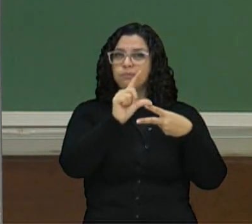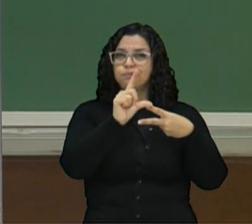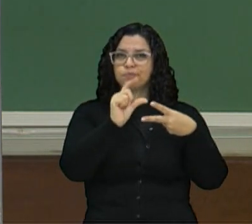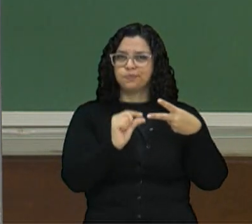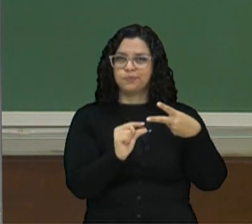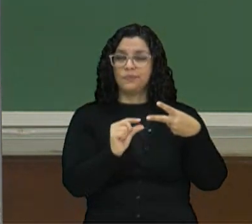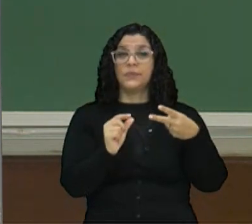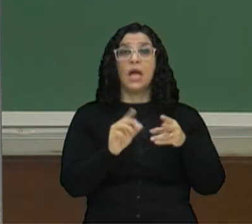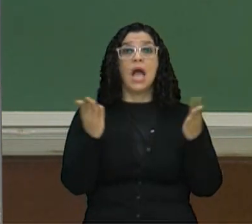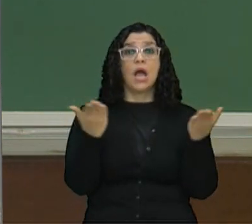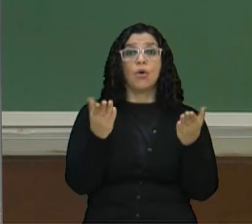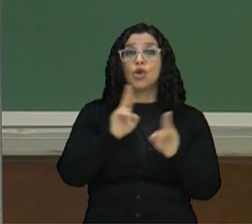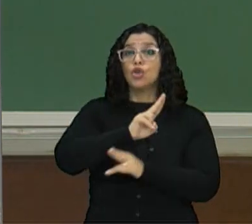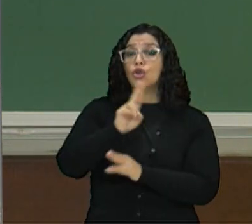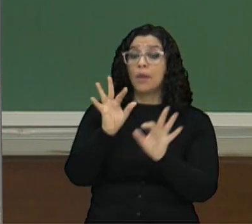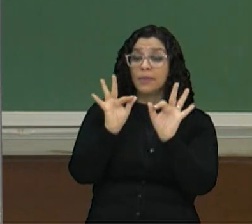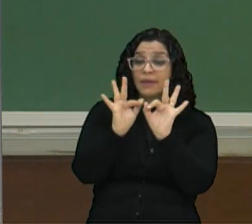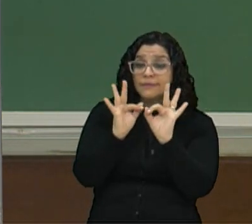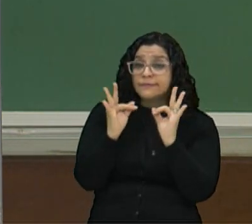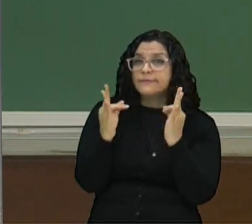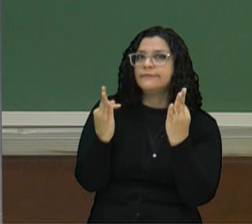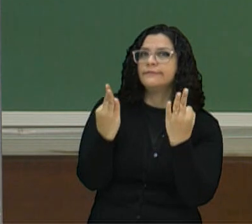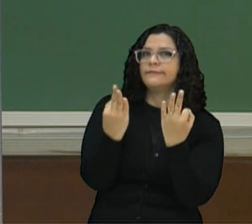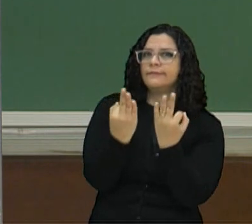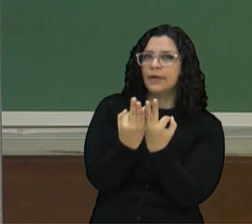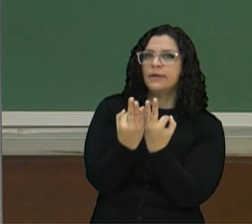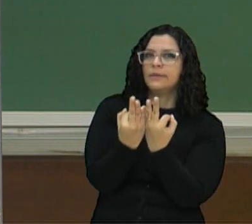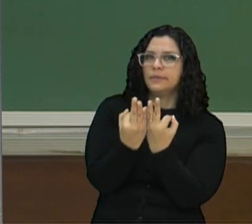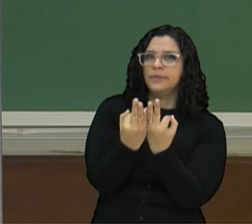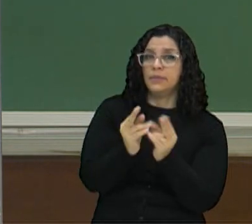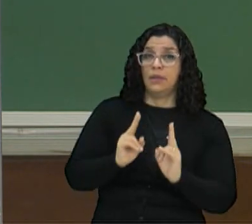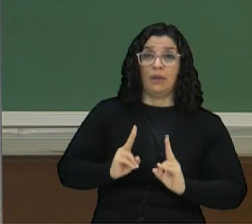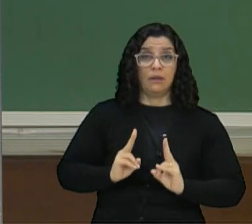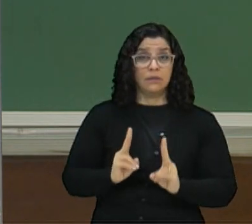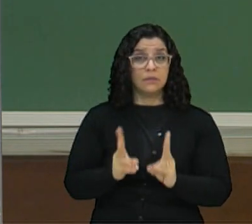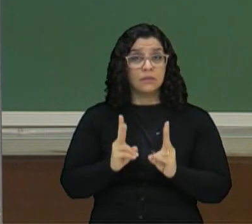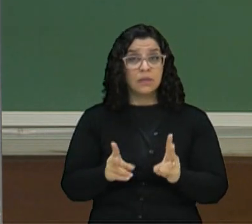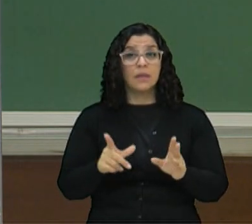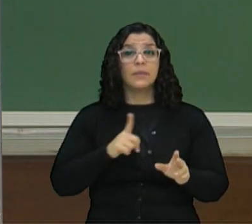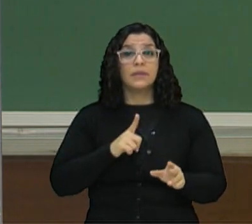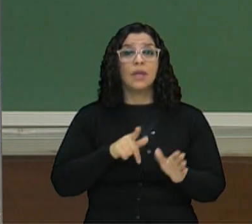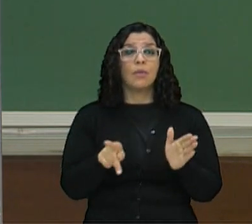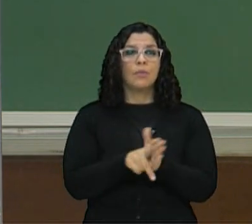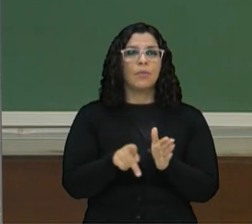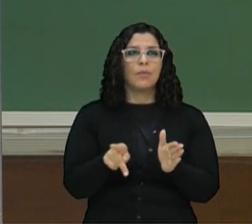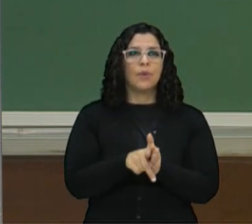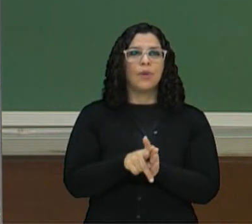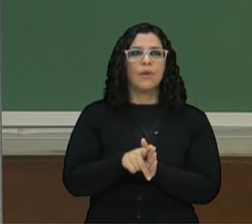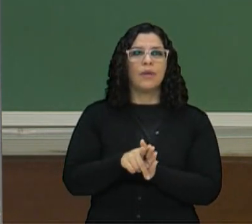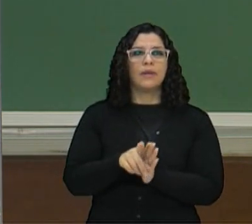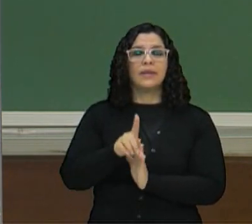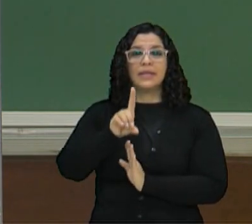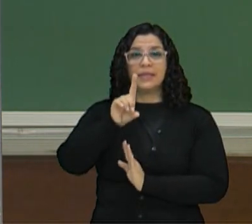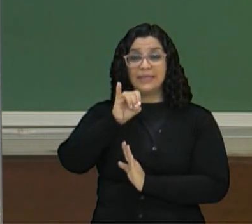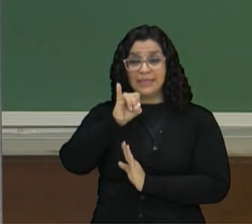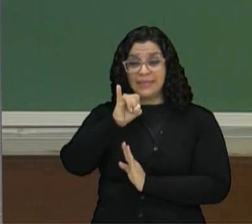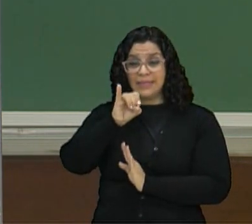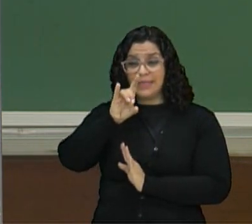de uma família, sempre ela tem que terminar com aquele prefixo